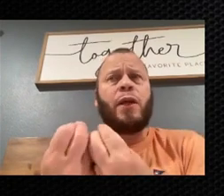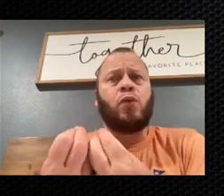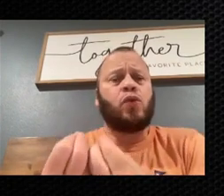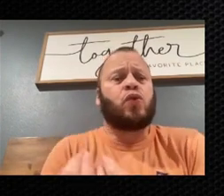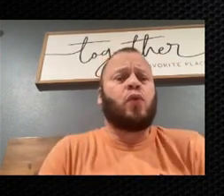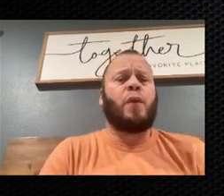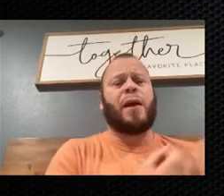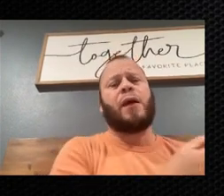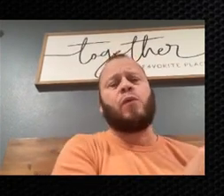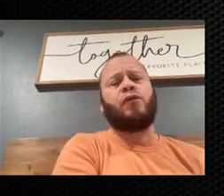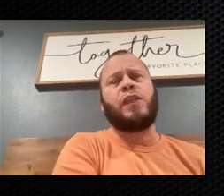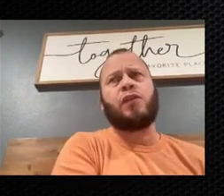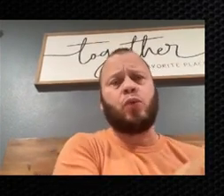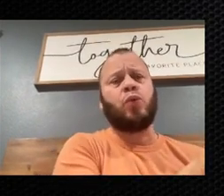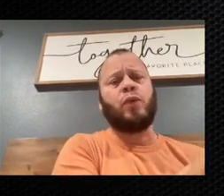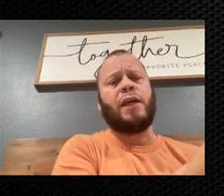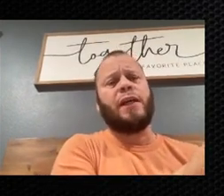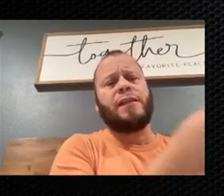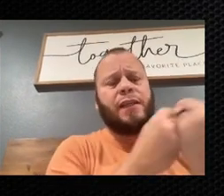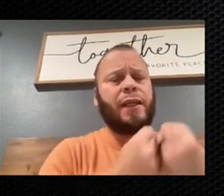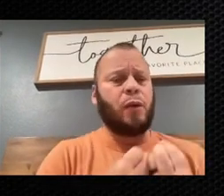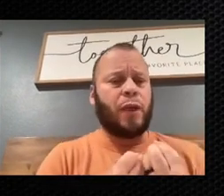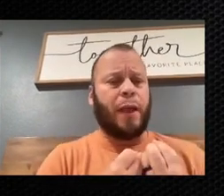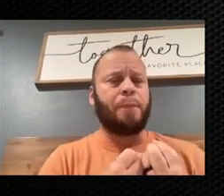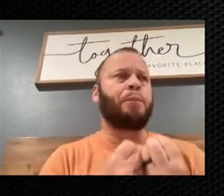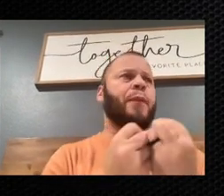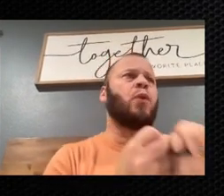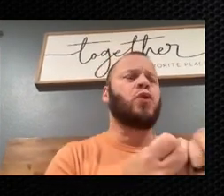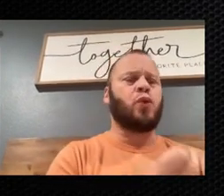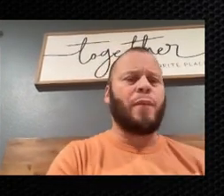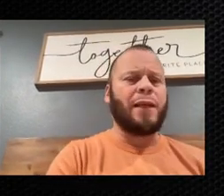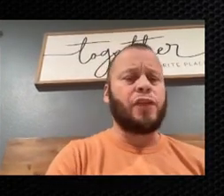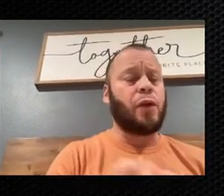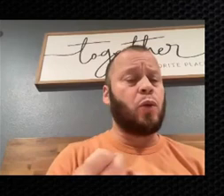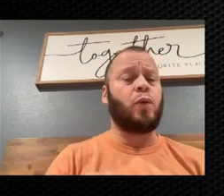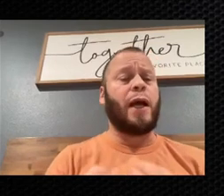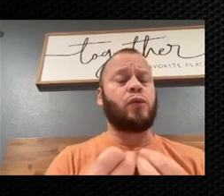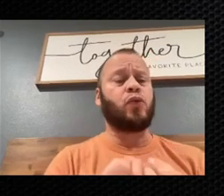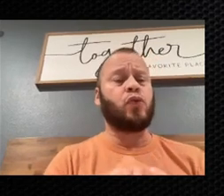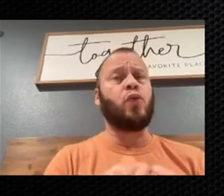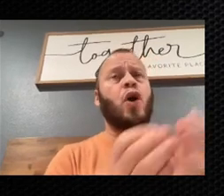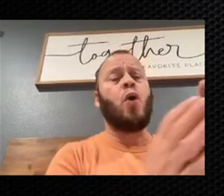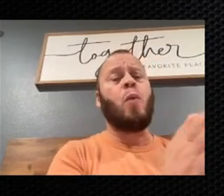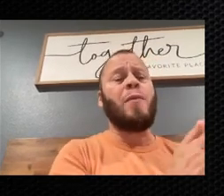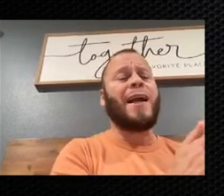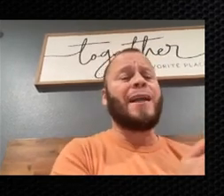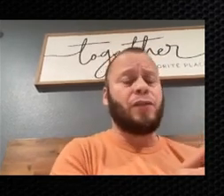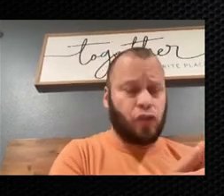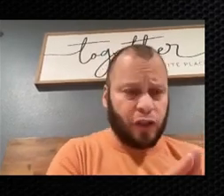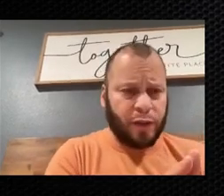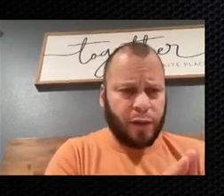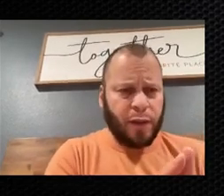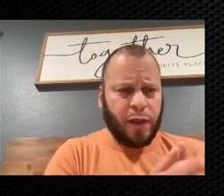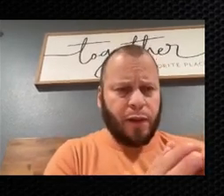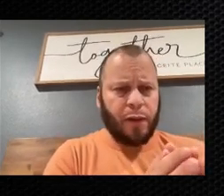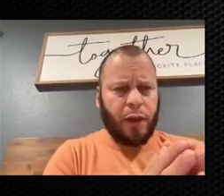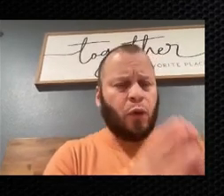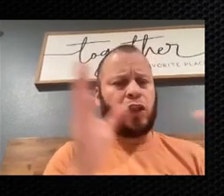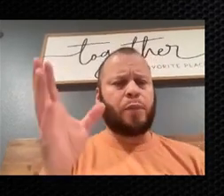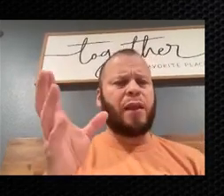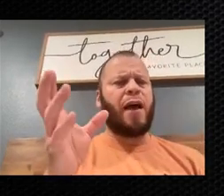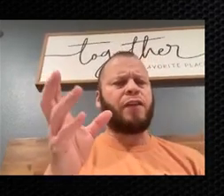como que um chuchu foi parar como vice do Lula se ninguém não quer os globalistas colocaram chuchu como uma garantia